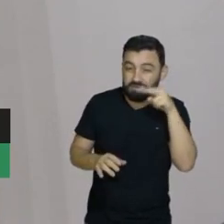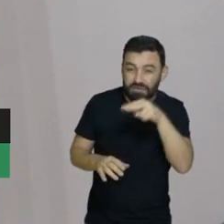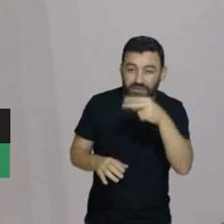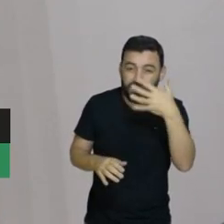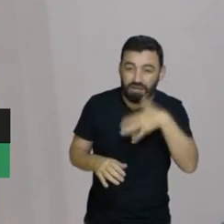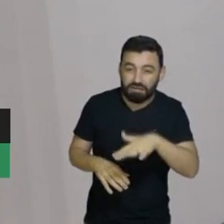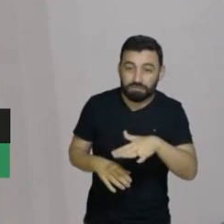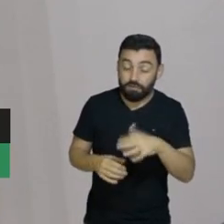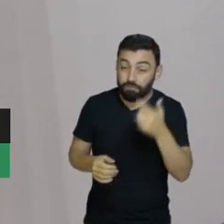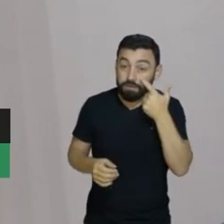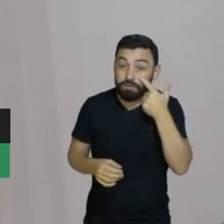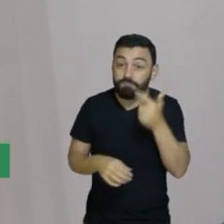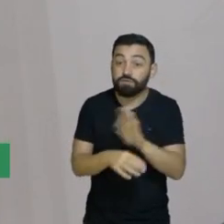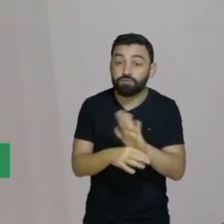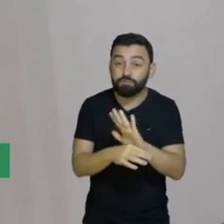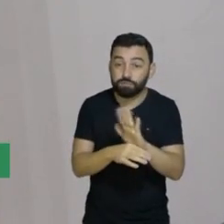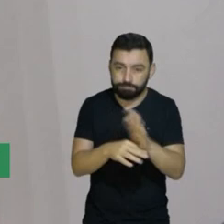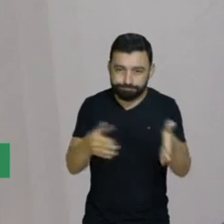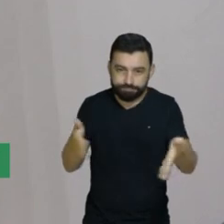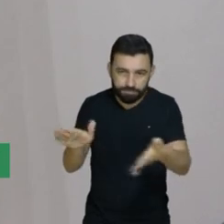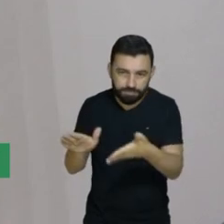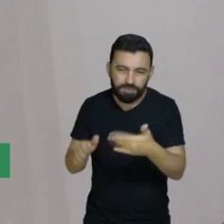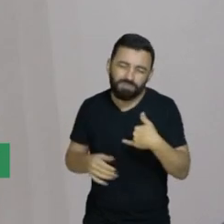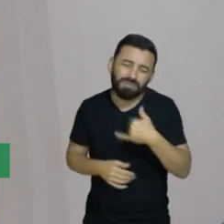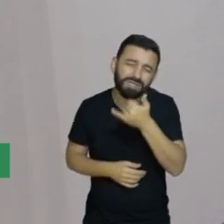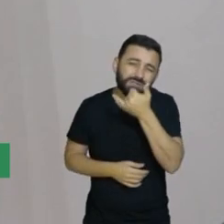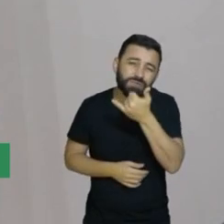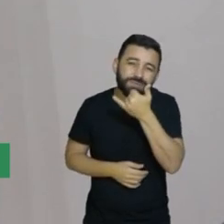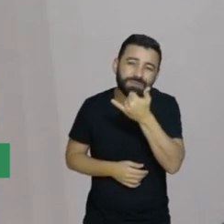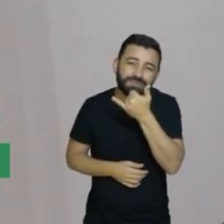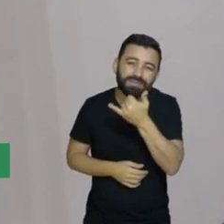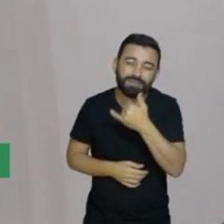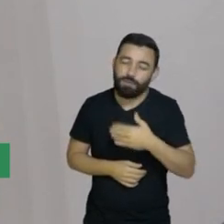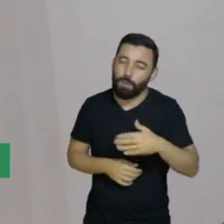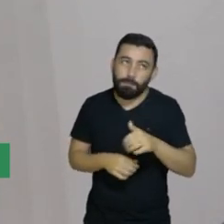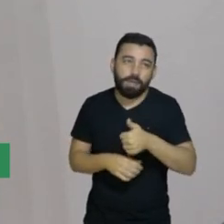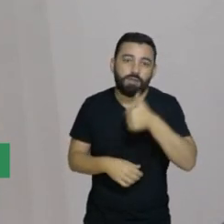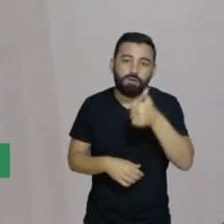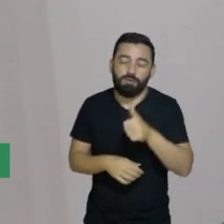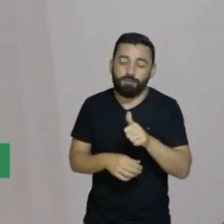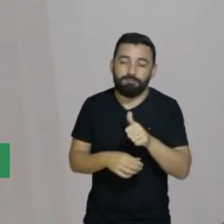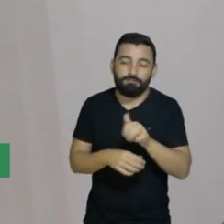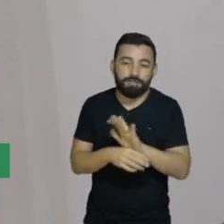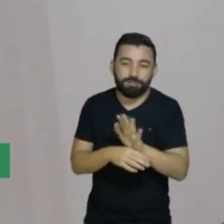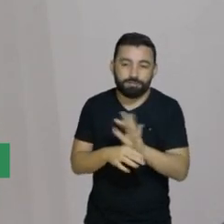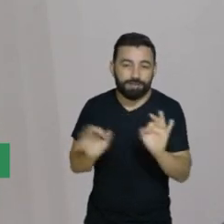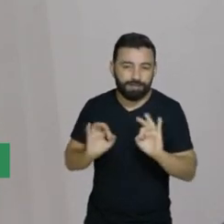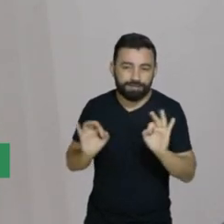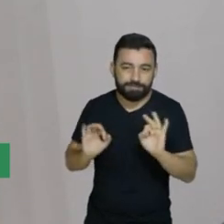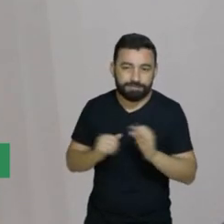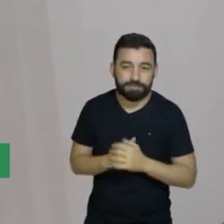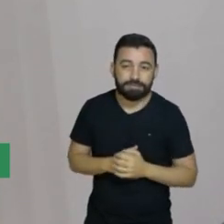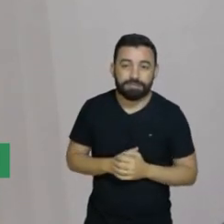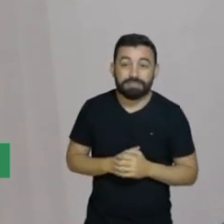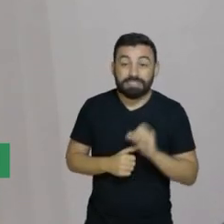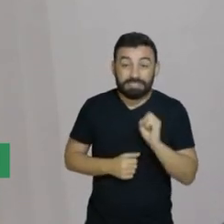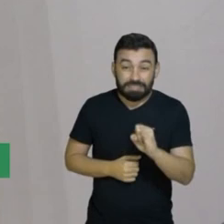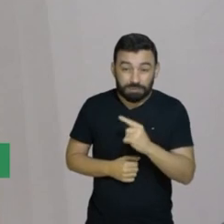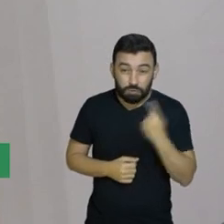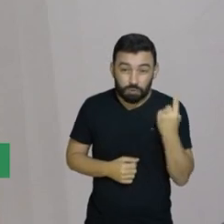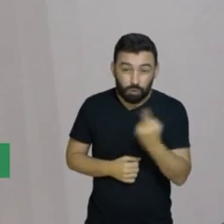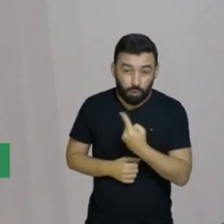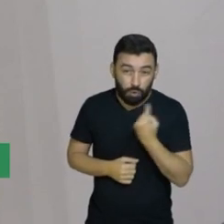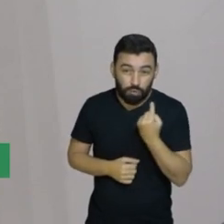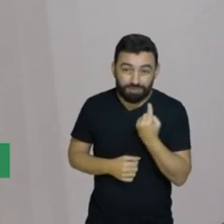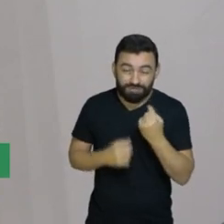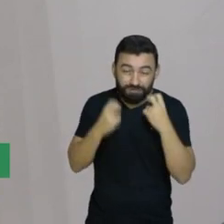um vídeo aqui para os senhores. Eu peço desculpa, não é o melhor vídeo do mundo, mas os senhores pensem o seguinte: se nós vamos nos sentir